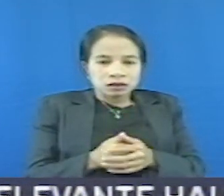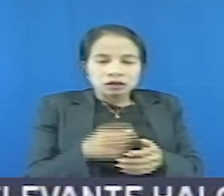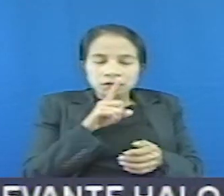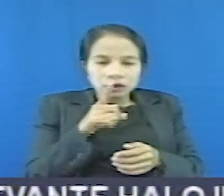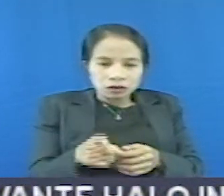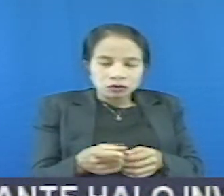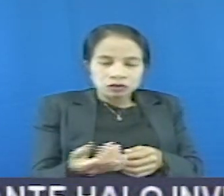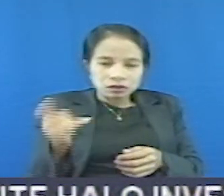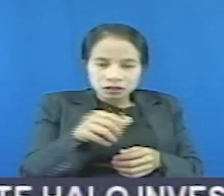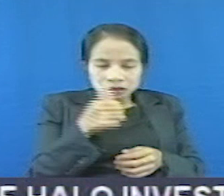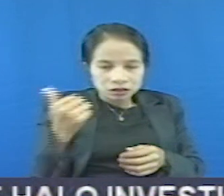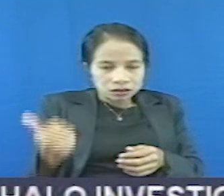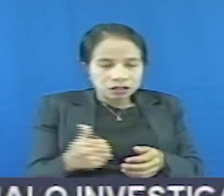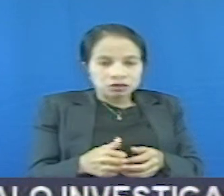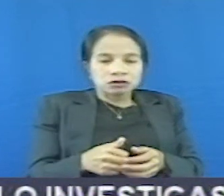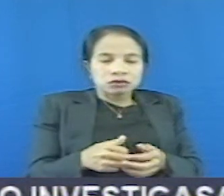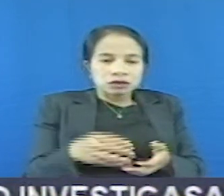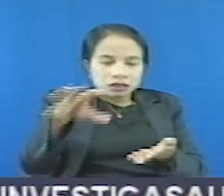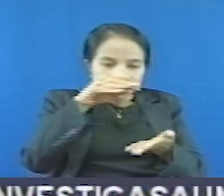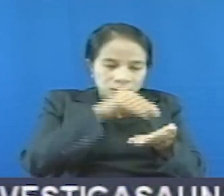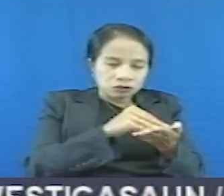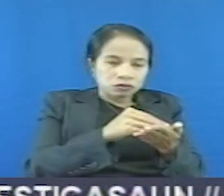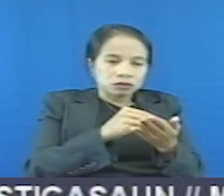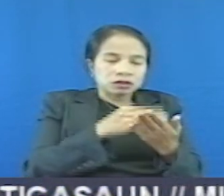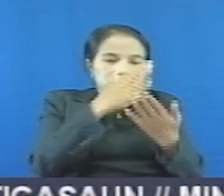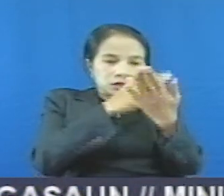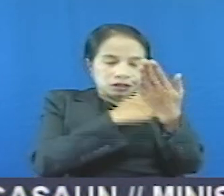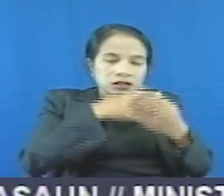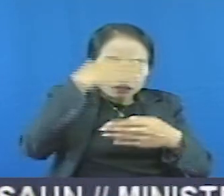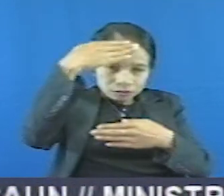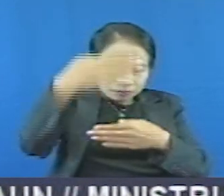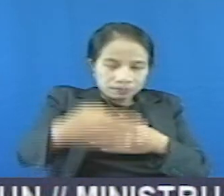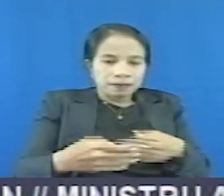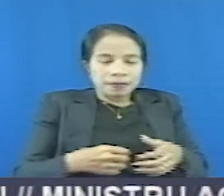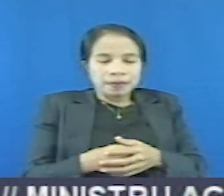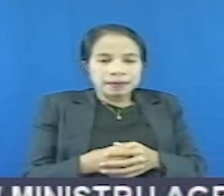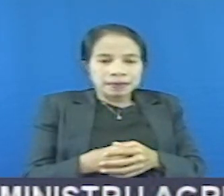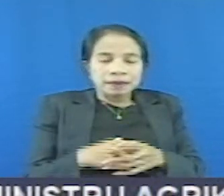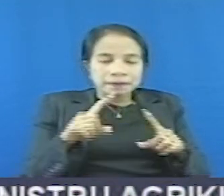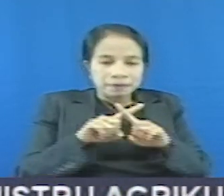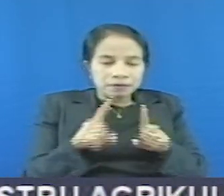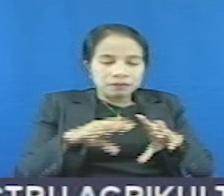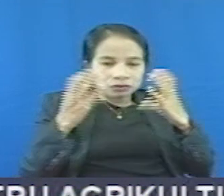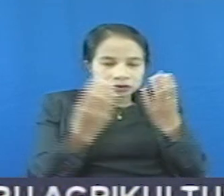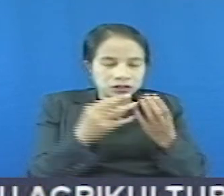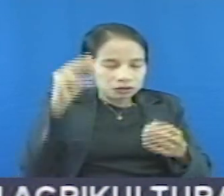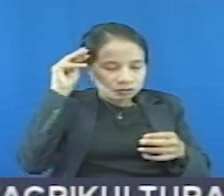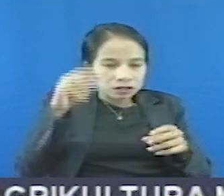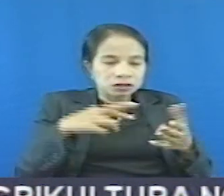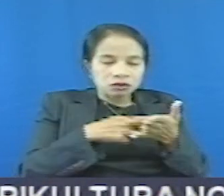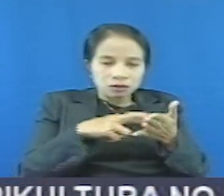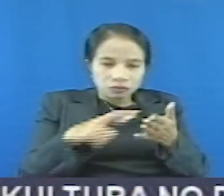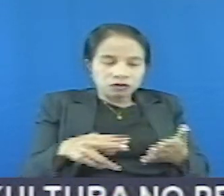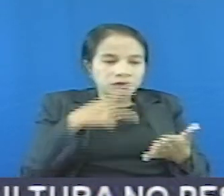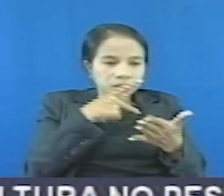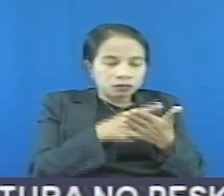Seluk, Nevemak Serra Tuir Mai, e a tempo o Mai. Mas bem, Conselho de Ministros aprova a proposta Nevemak, apresenta